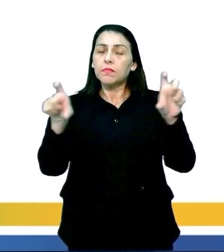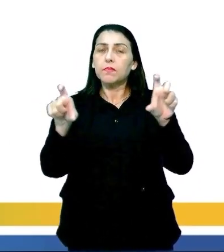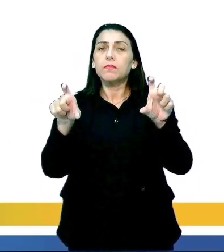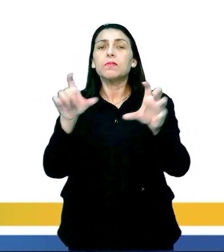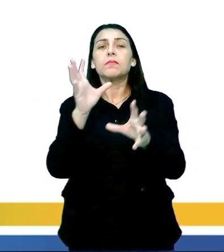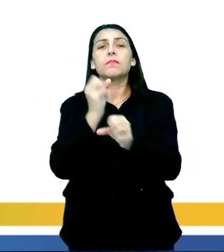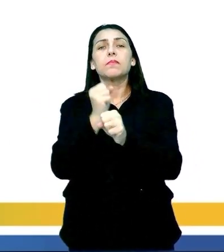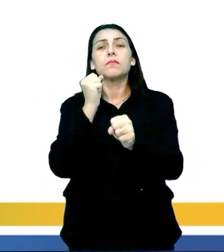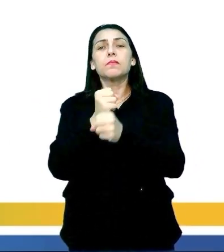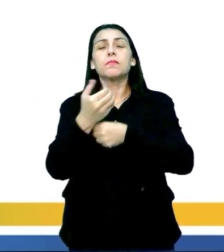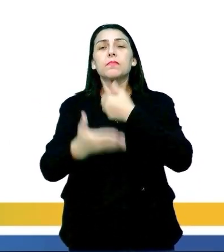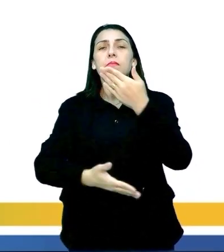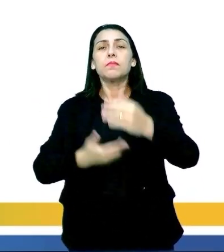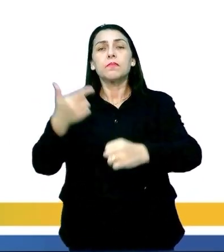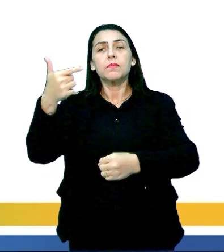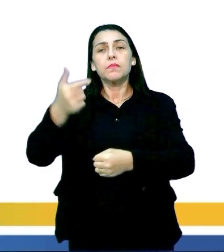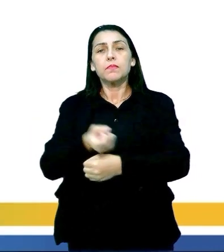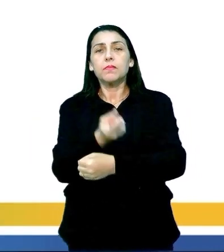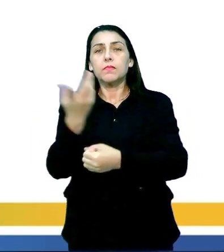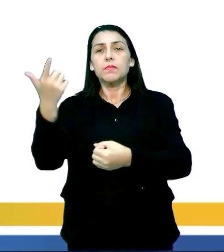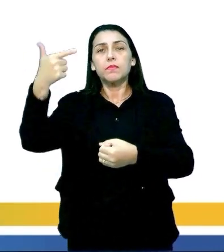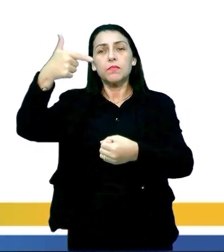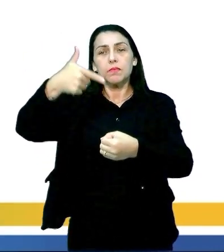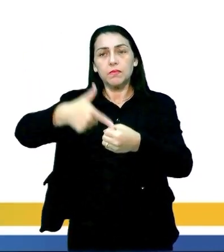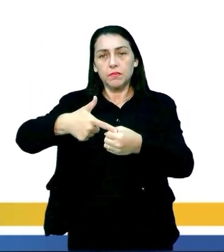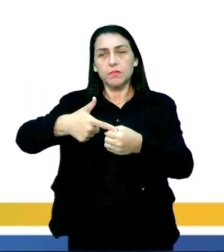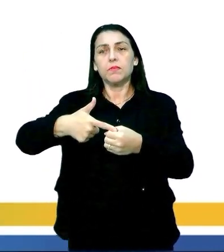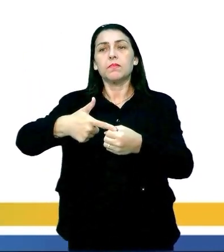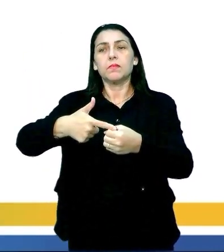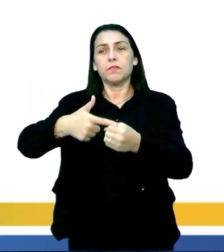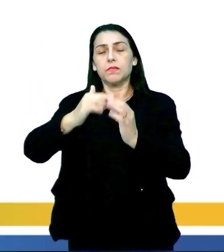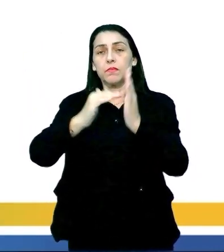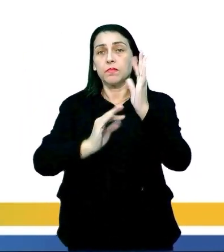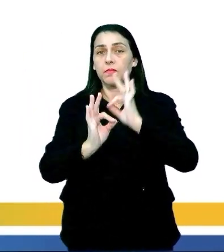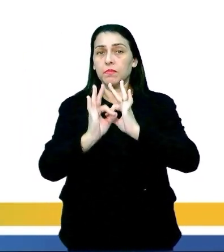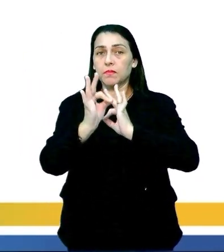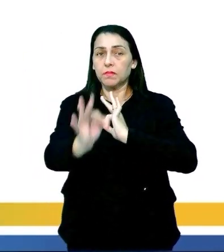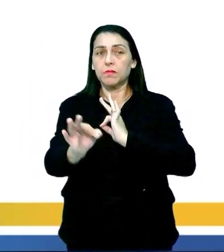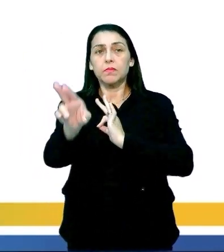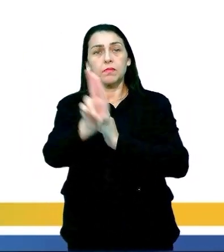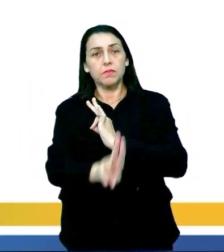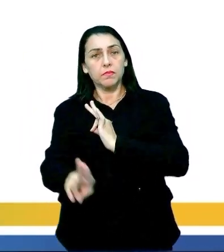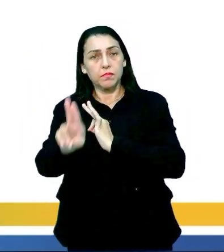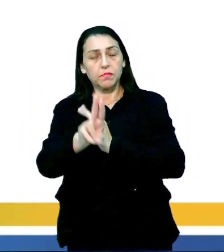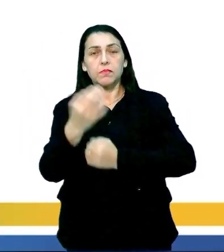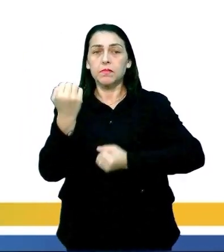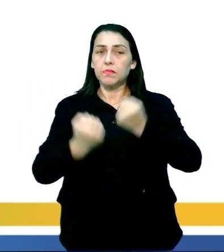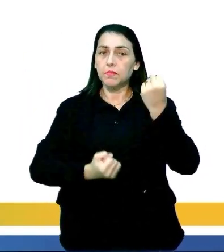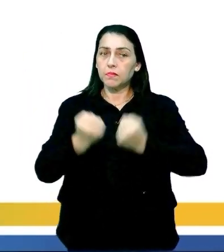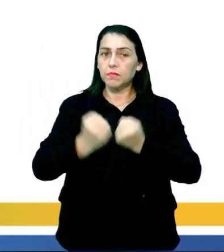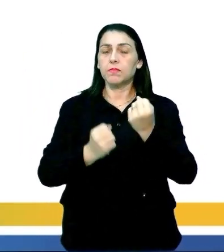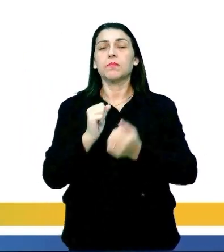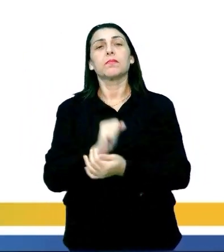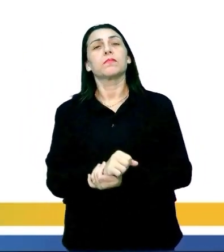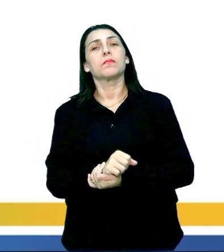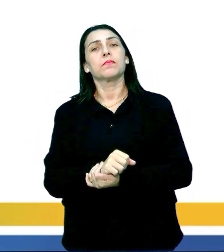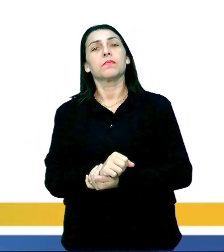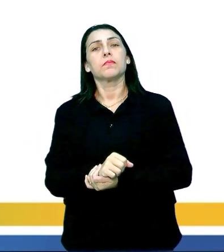a quantidade de combustível no tanque e a distância percorrida pelo automóvel